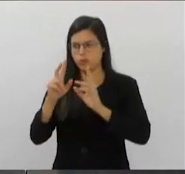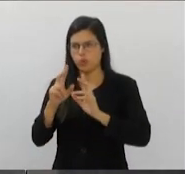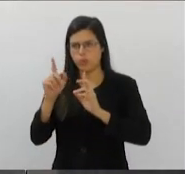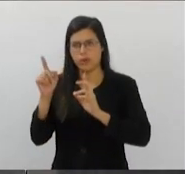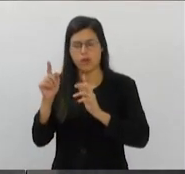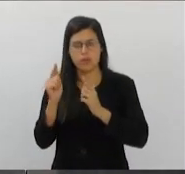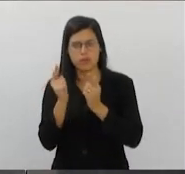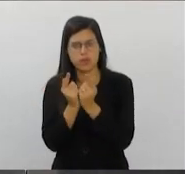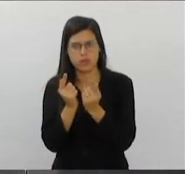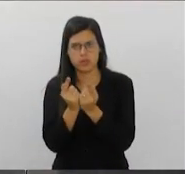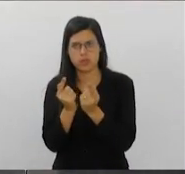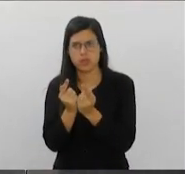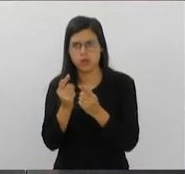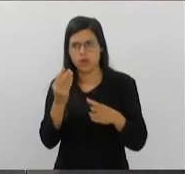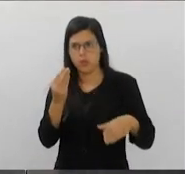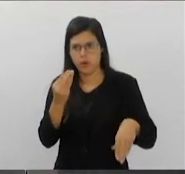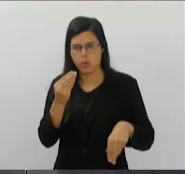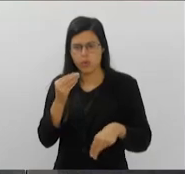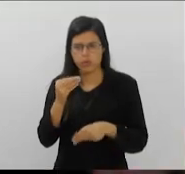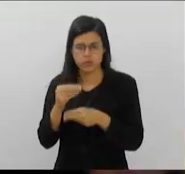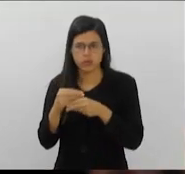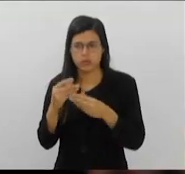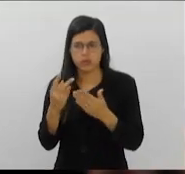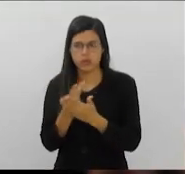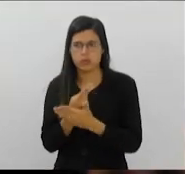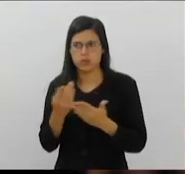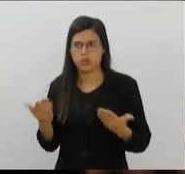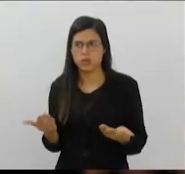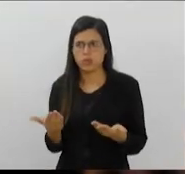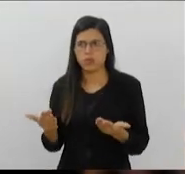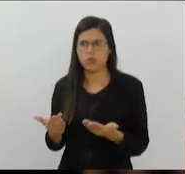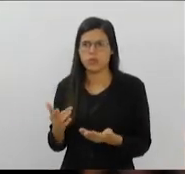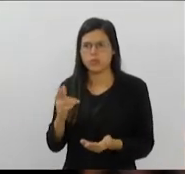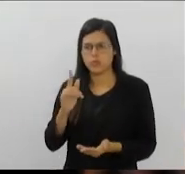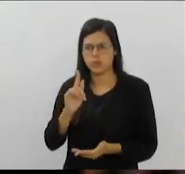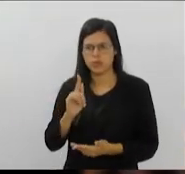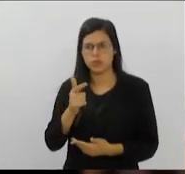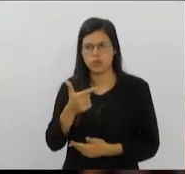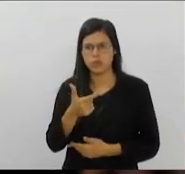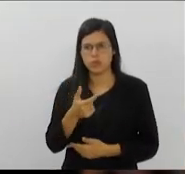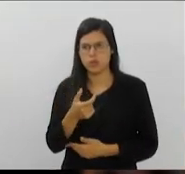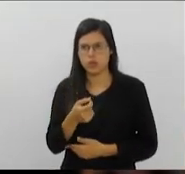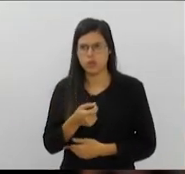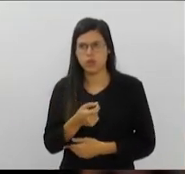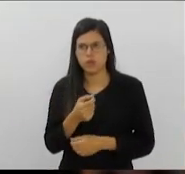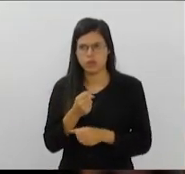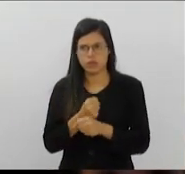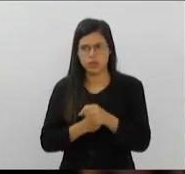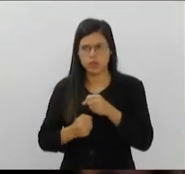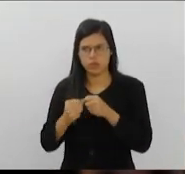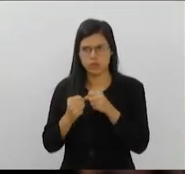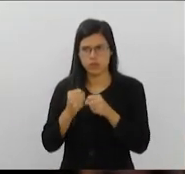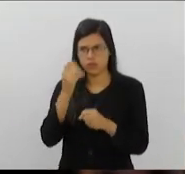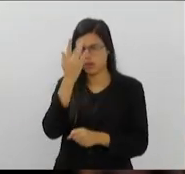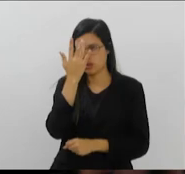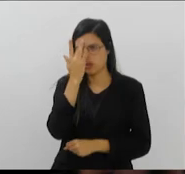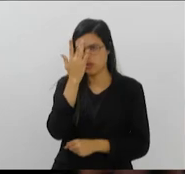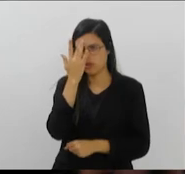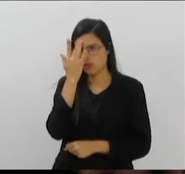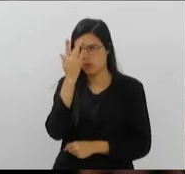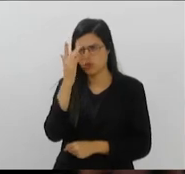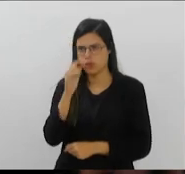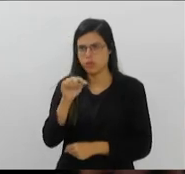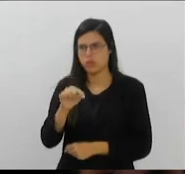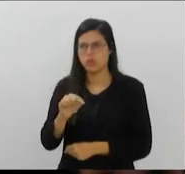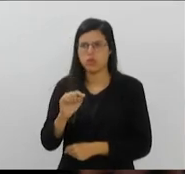verdade, hoje aqui é uma contribuição que está acontecendo aqui hoje, né, para o G20. Ano passado foi na Índia e o próximo país que for para frente vai pegar a contribuição